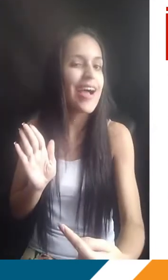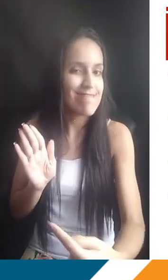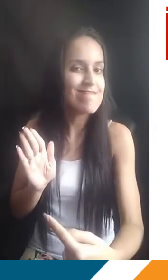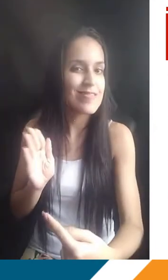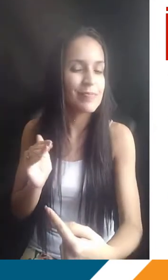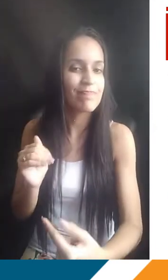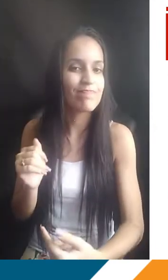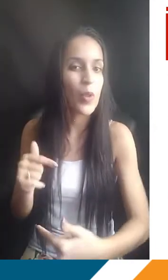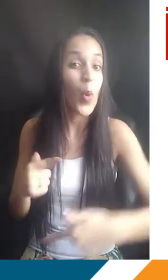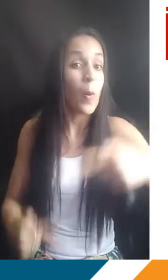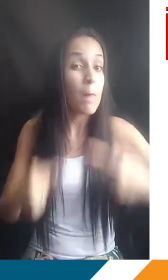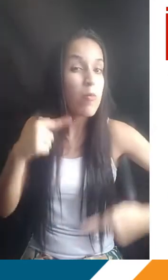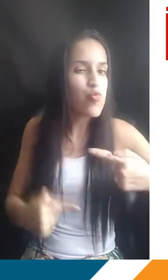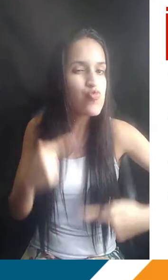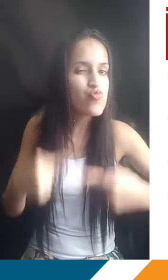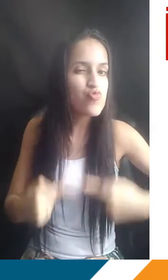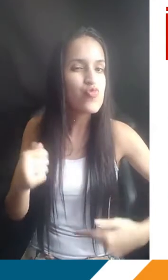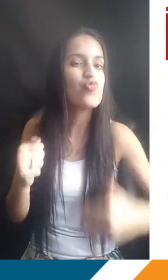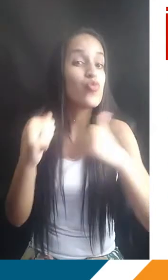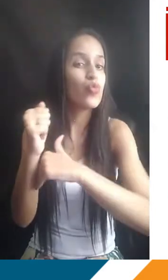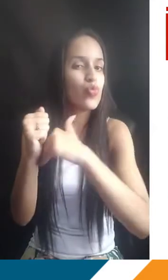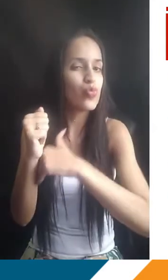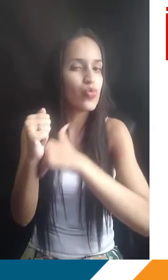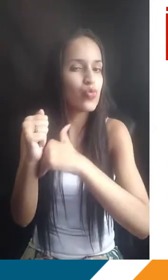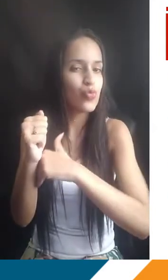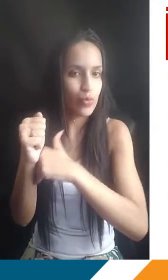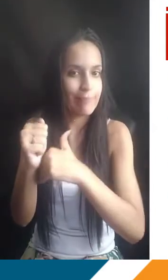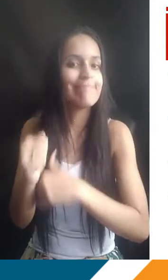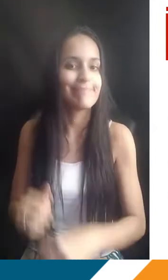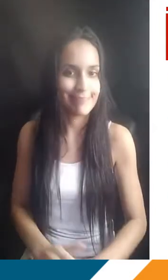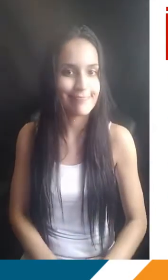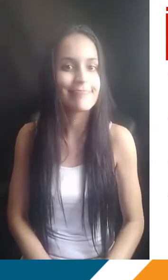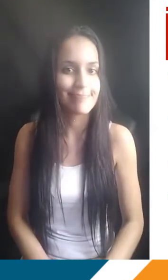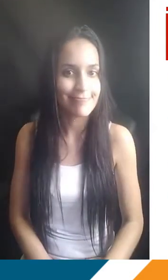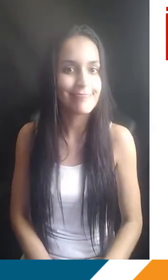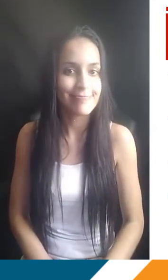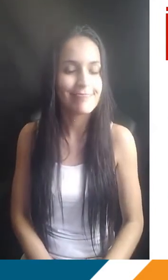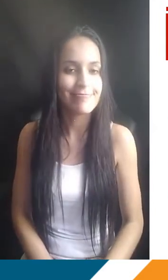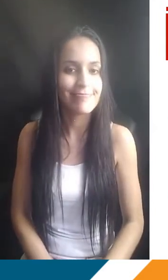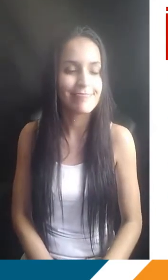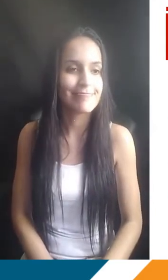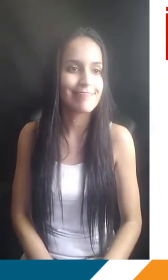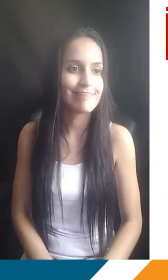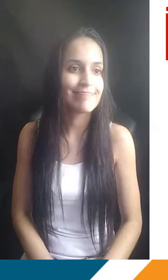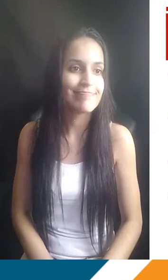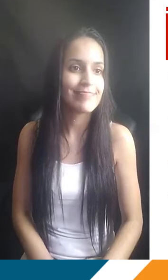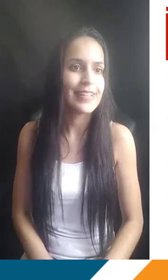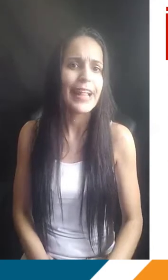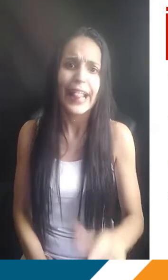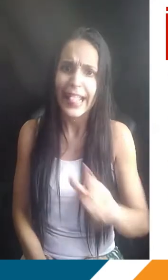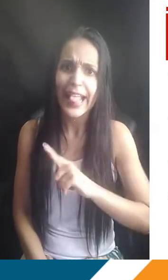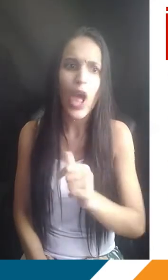um fundo político. Durante esse período, a gente está destacando alguns autores, alguns compositores, como Chico Buarque,